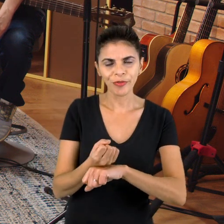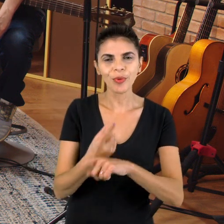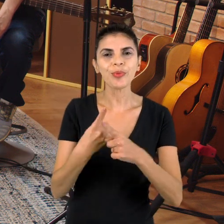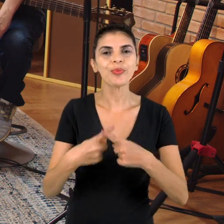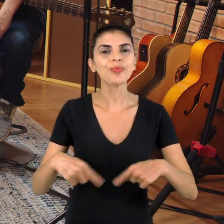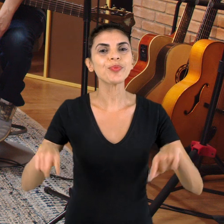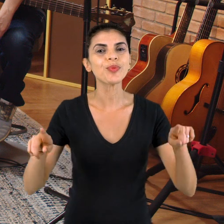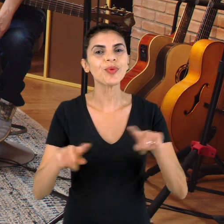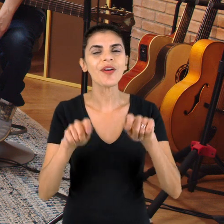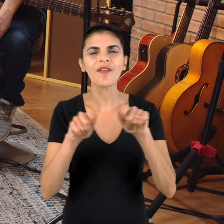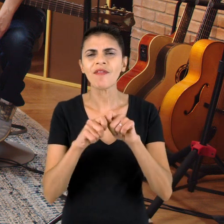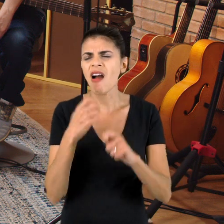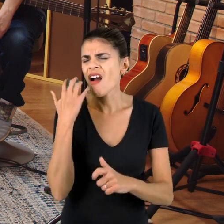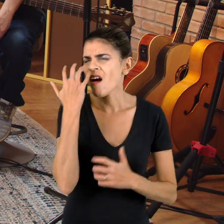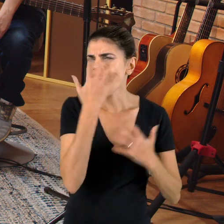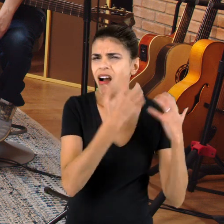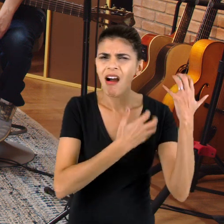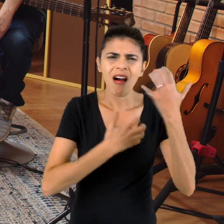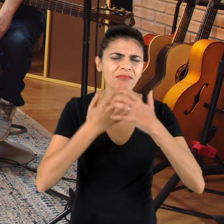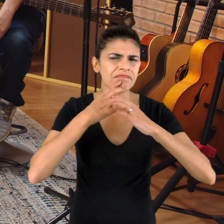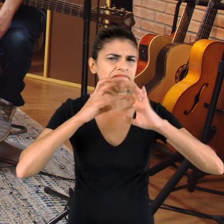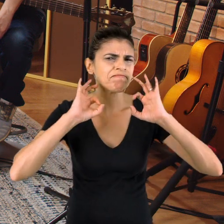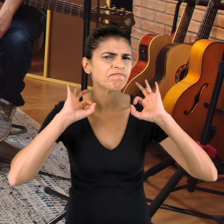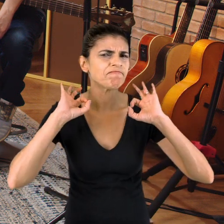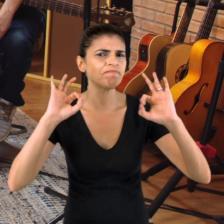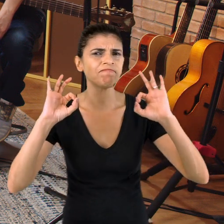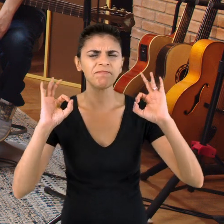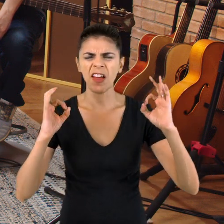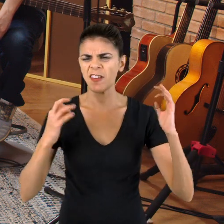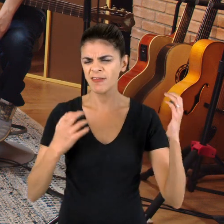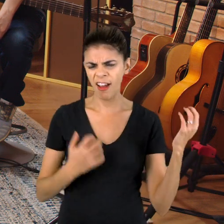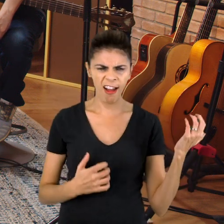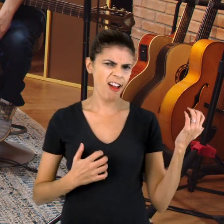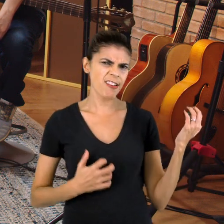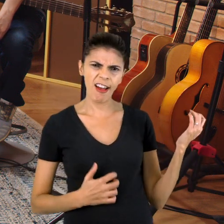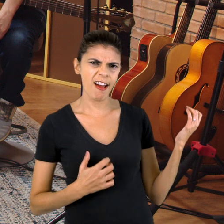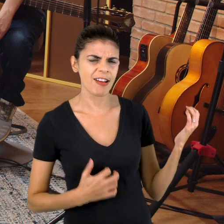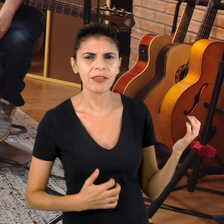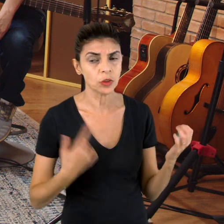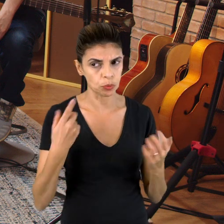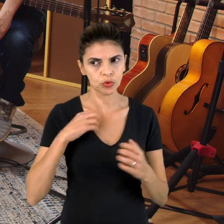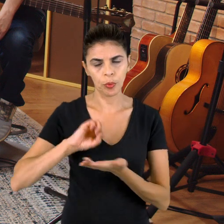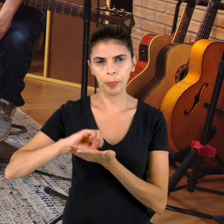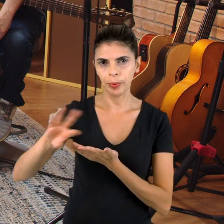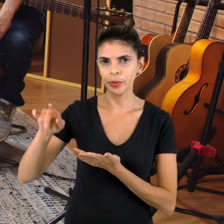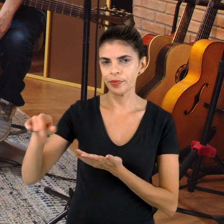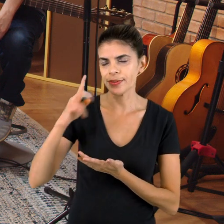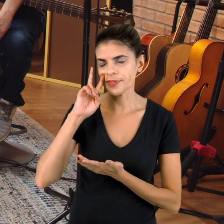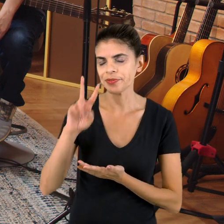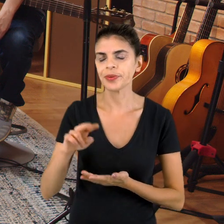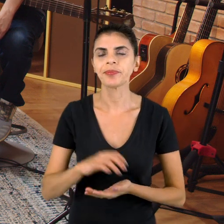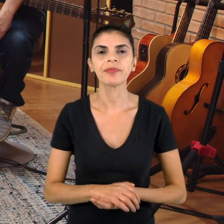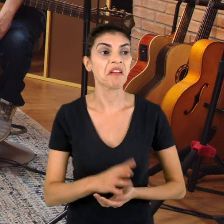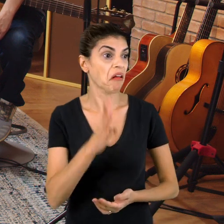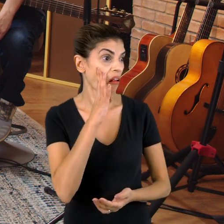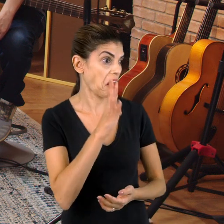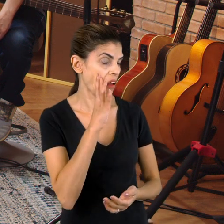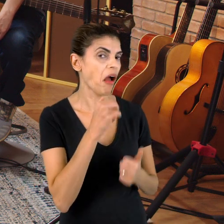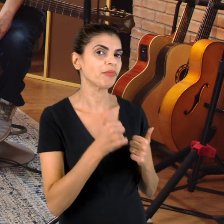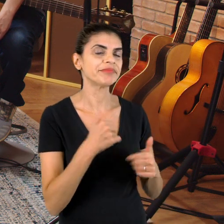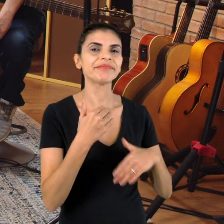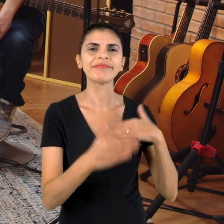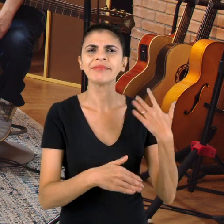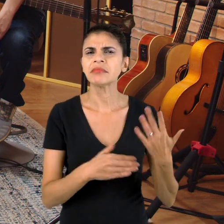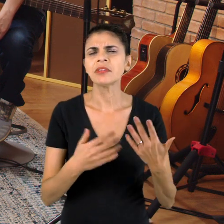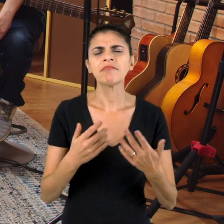gravou e fez um solaço, improvisou um solo. A música é incrível, depois eu mando pra você ouvir. Tá, legal, manda aí, sim. Aí, pô, ela